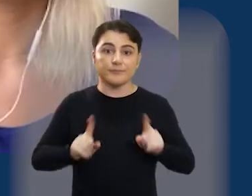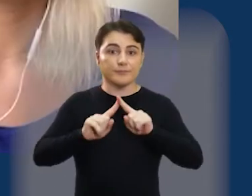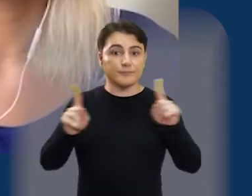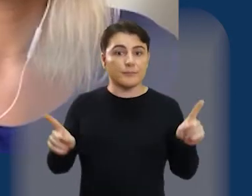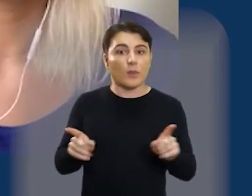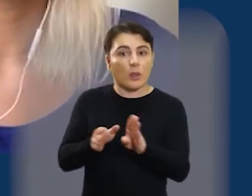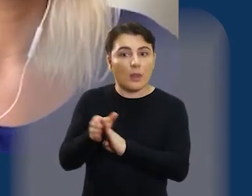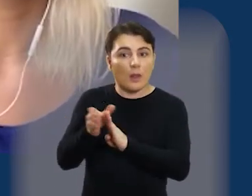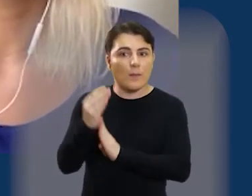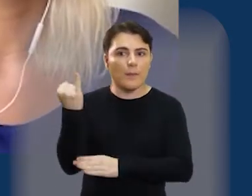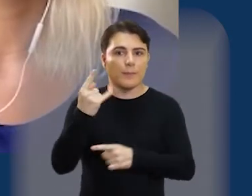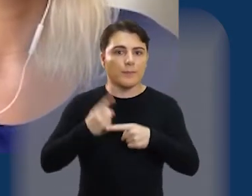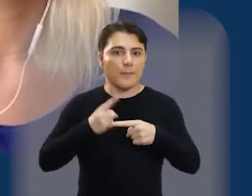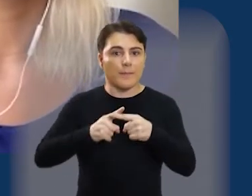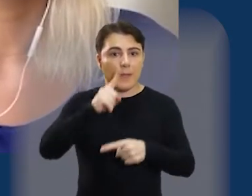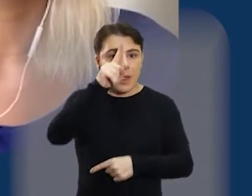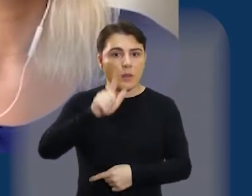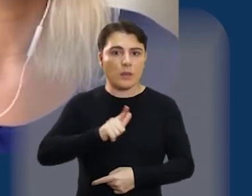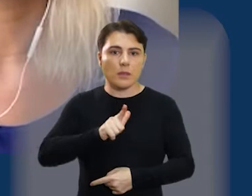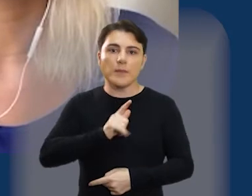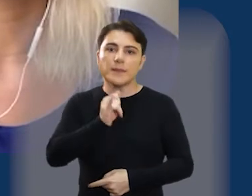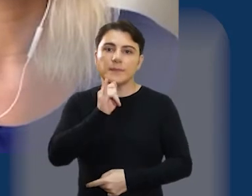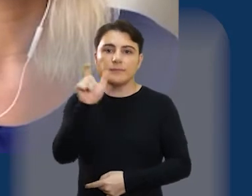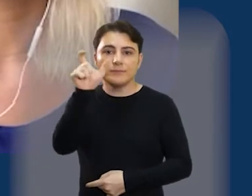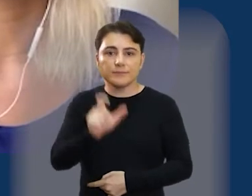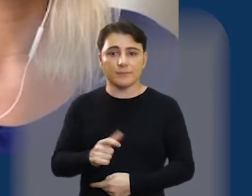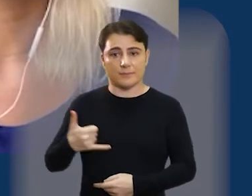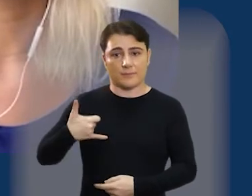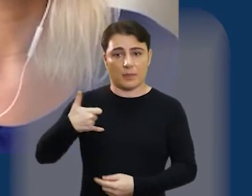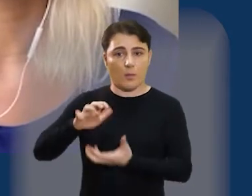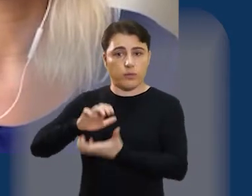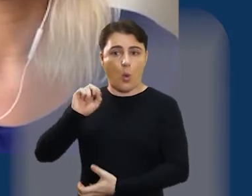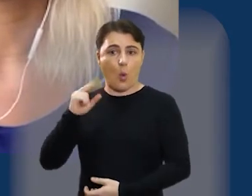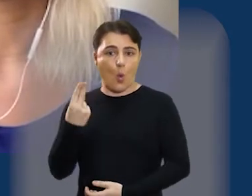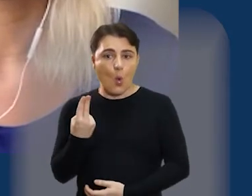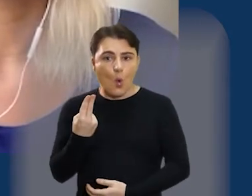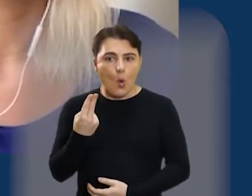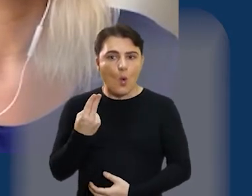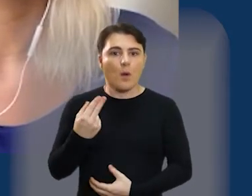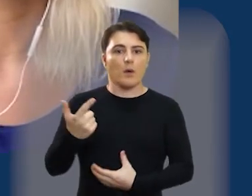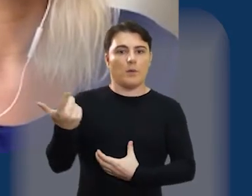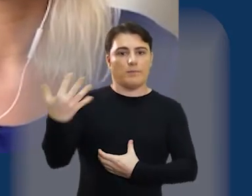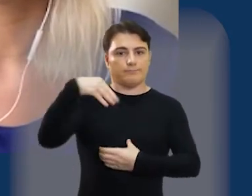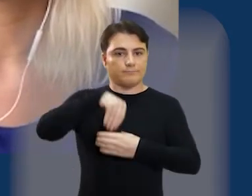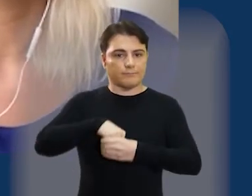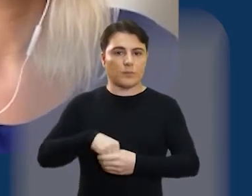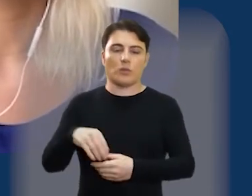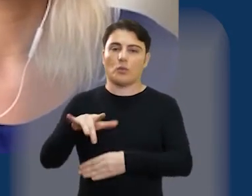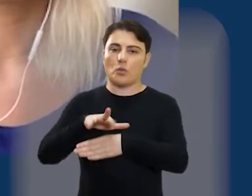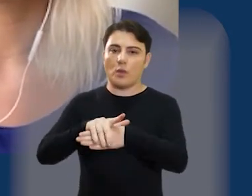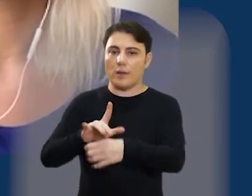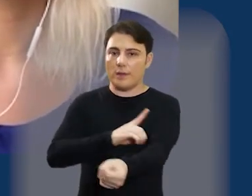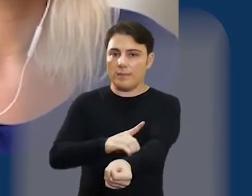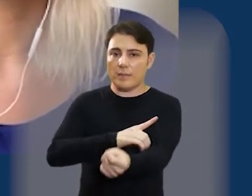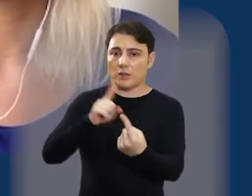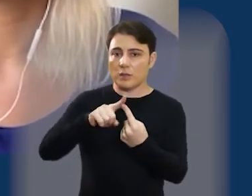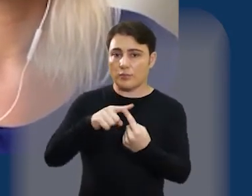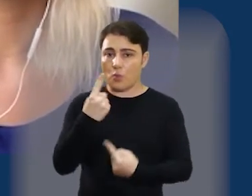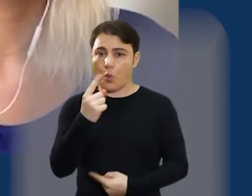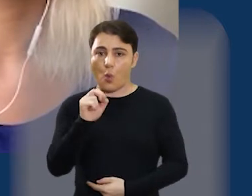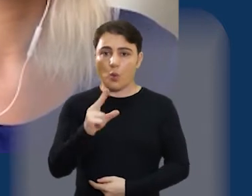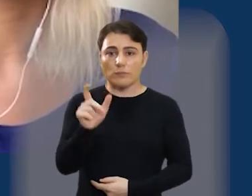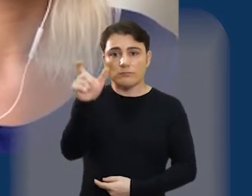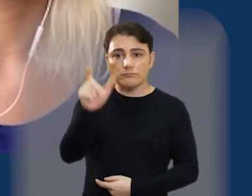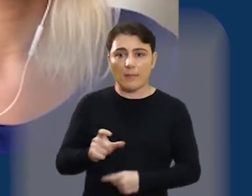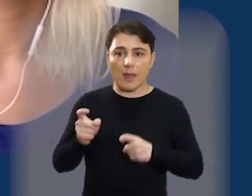1, pacientes que fazem uso de insulina, de hipoglicemiantes orais, antidiabéticos